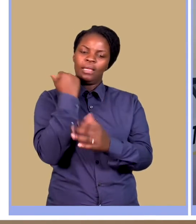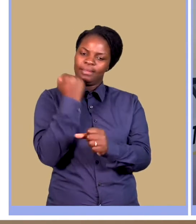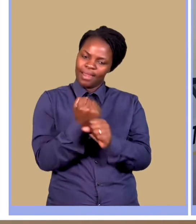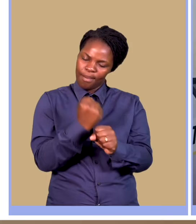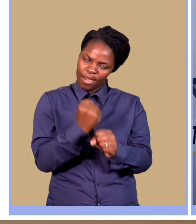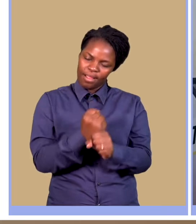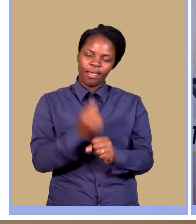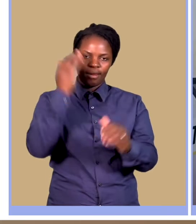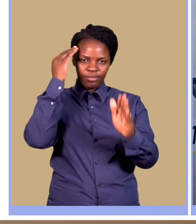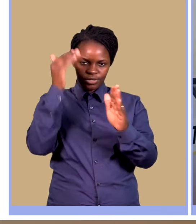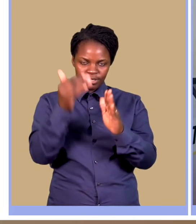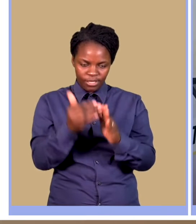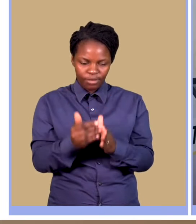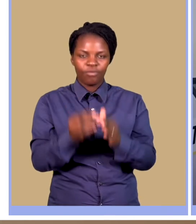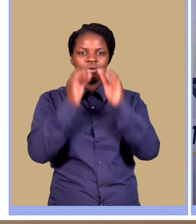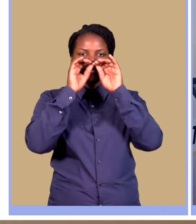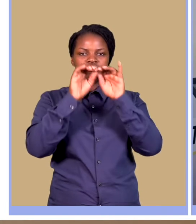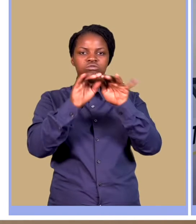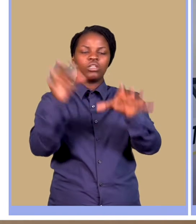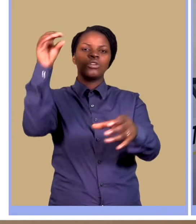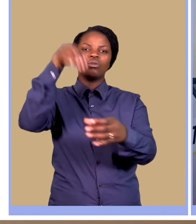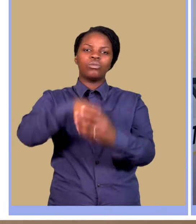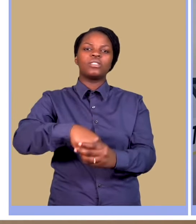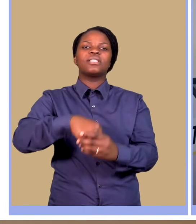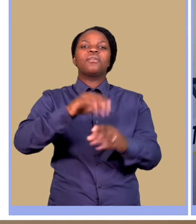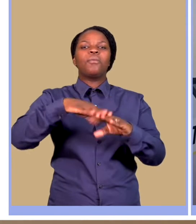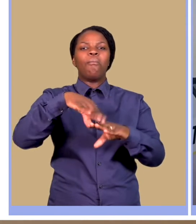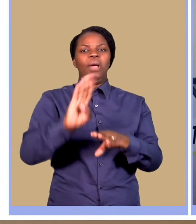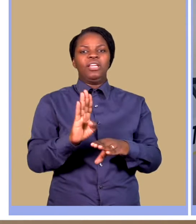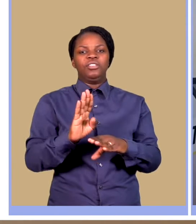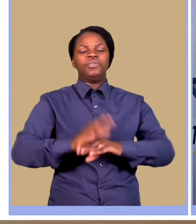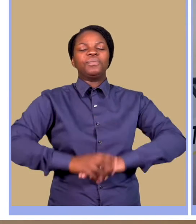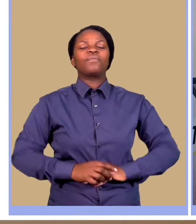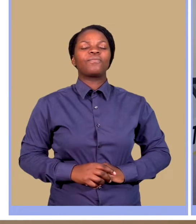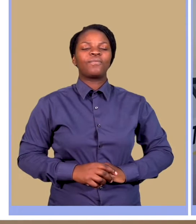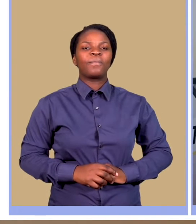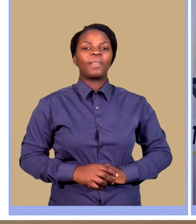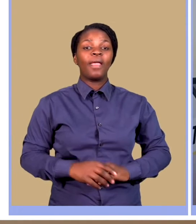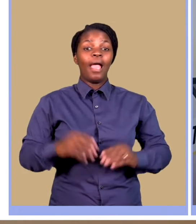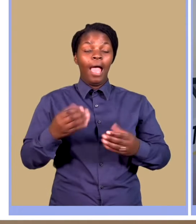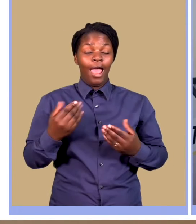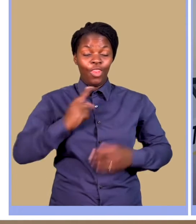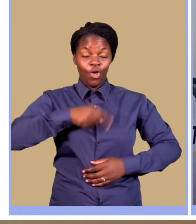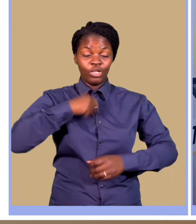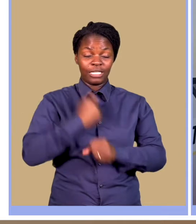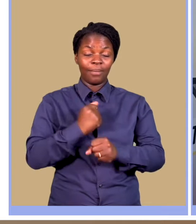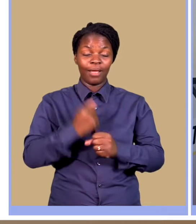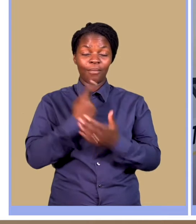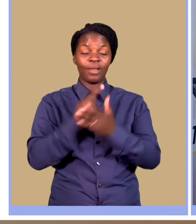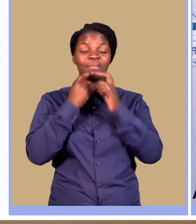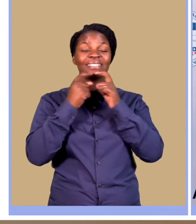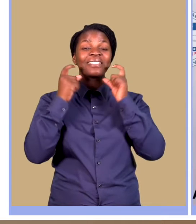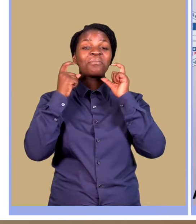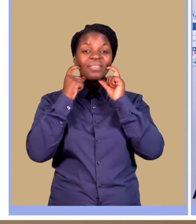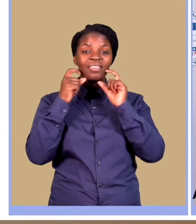Exatamente. A nossa missão é que Moçambique seja efetivamente um país inclusivo. Exatamente. Né? Seria muito